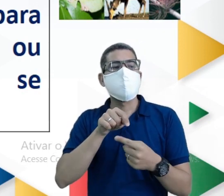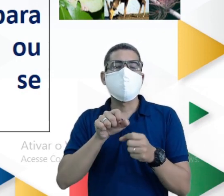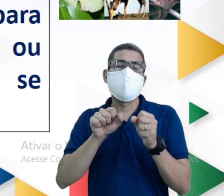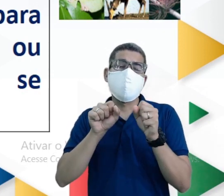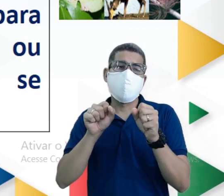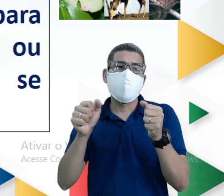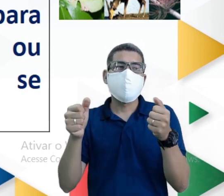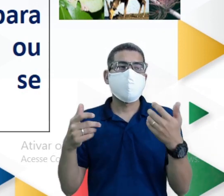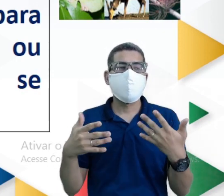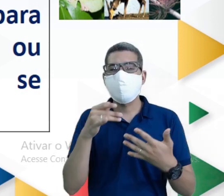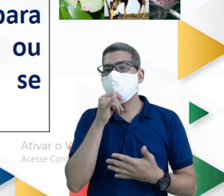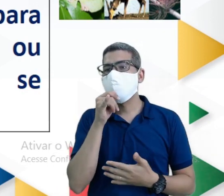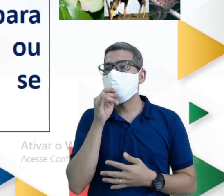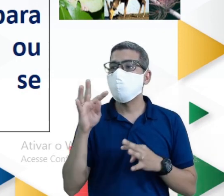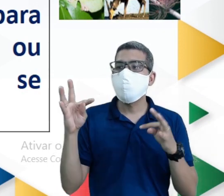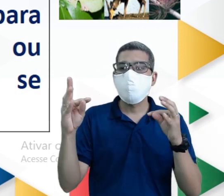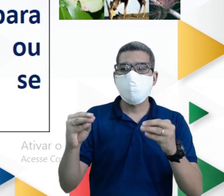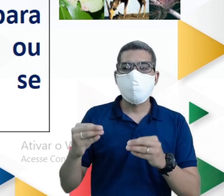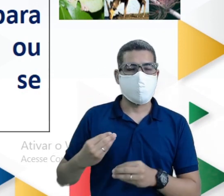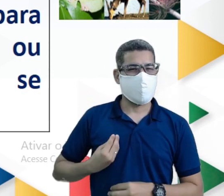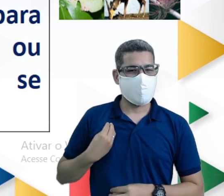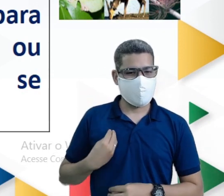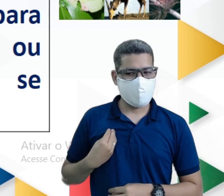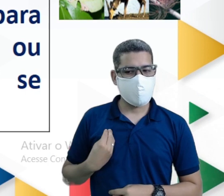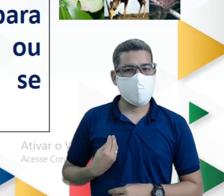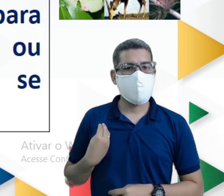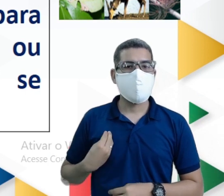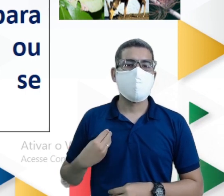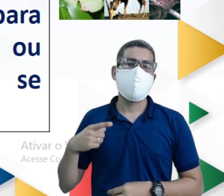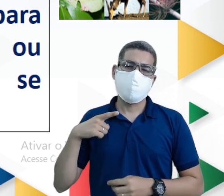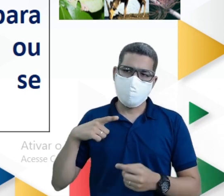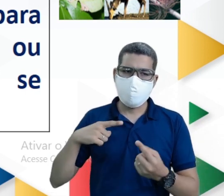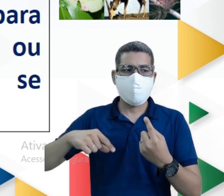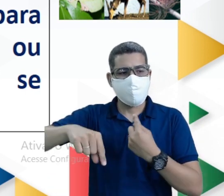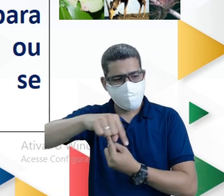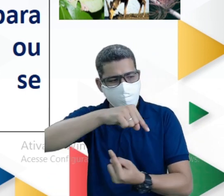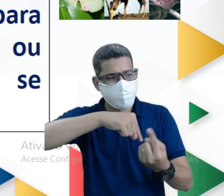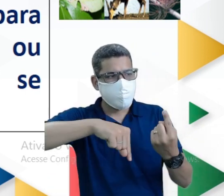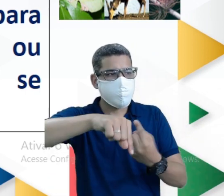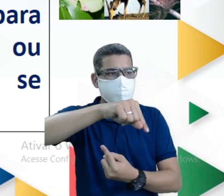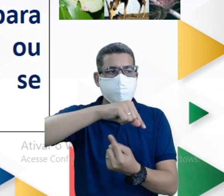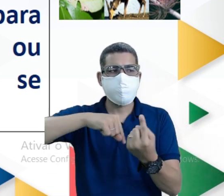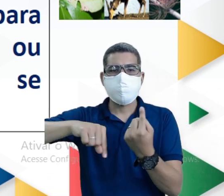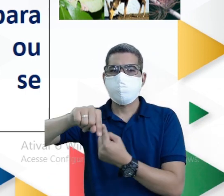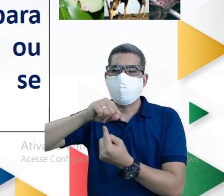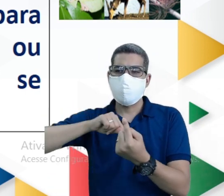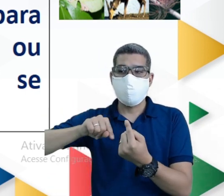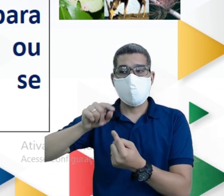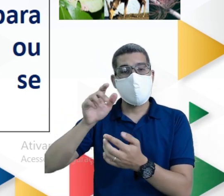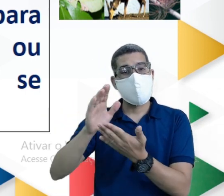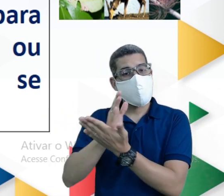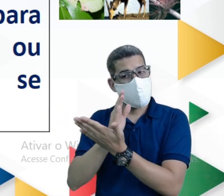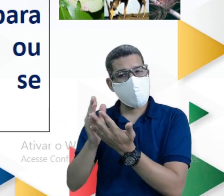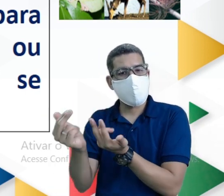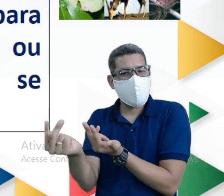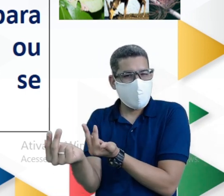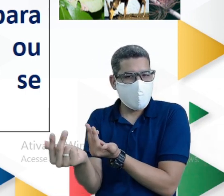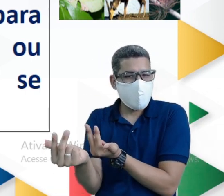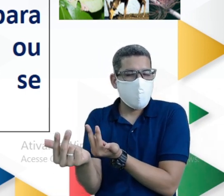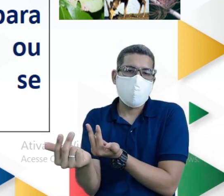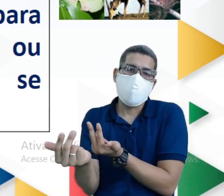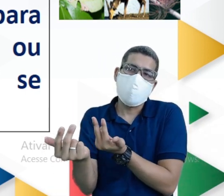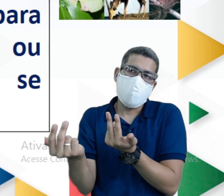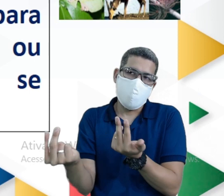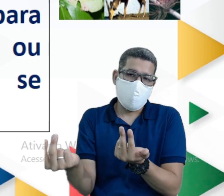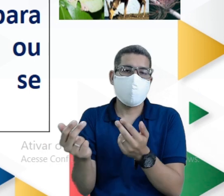que todos os seres vivos relacionam-se uns com os outros, tanto da mesma espécie, quando eles